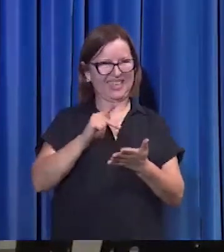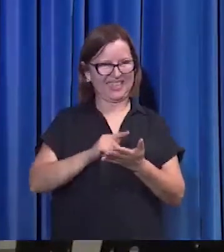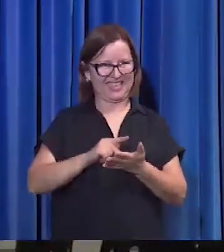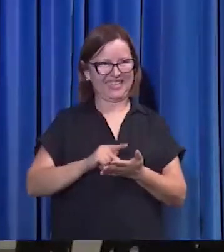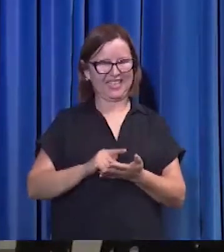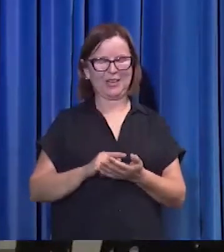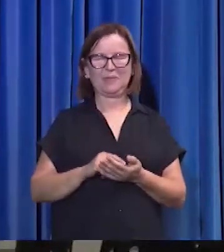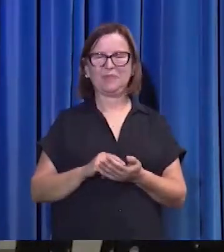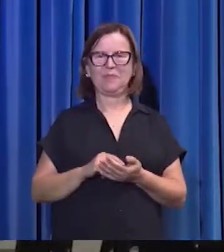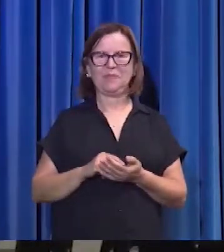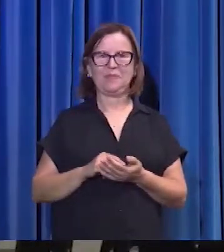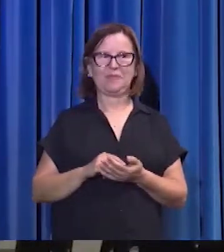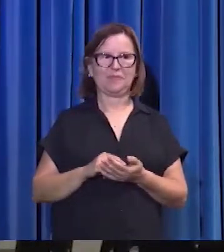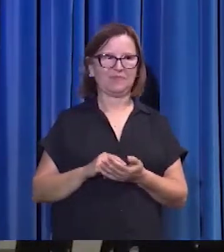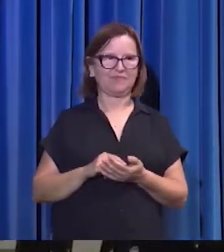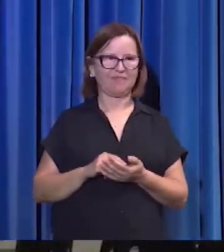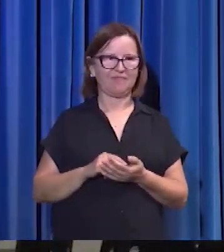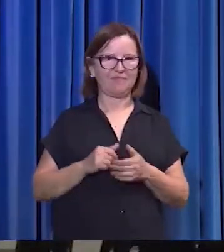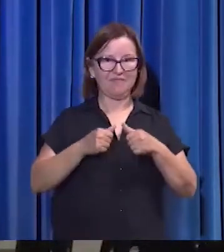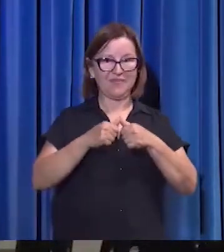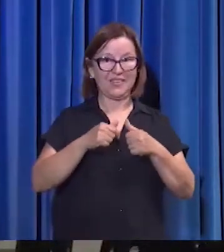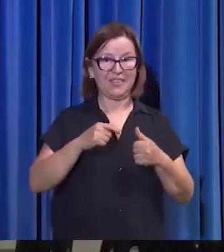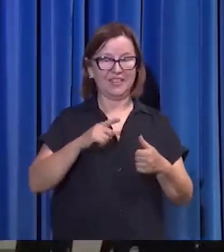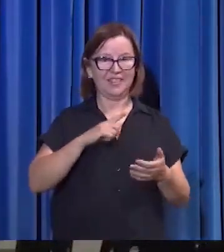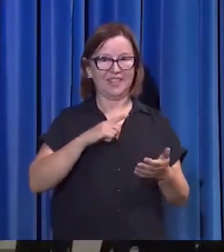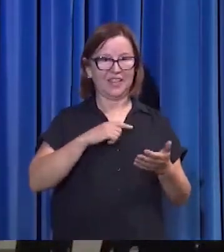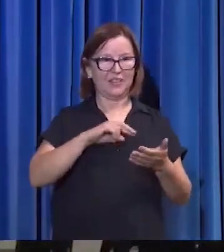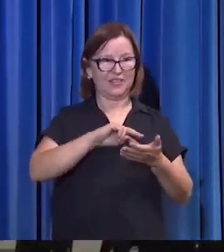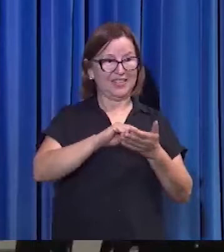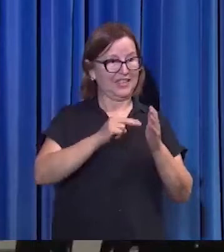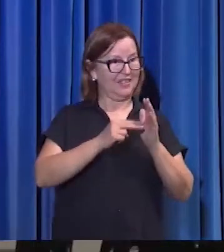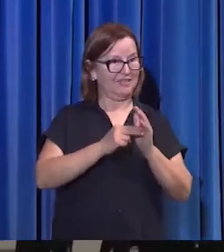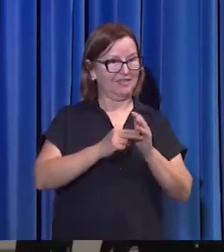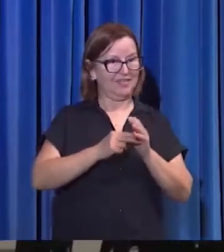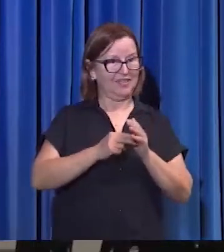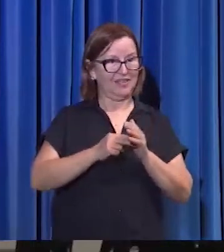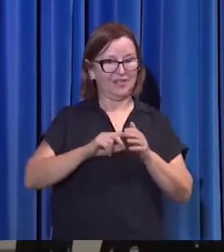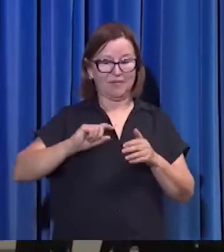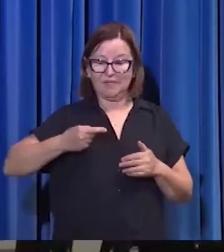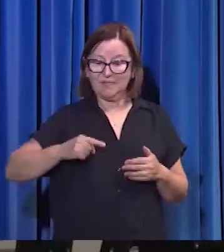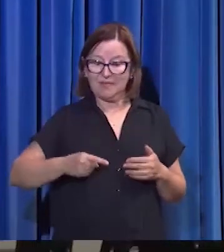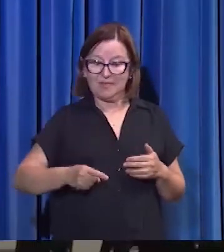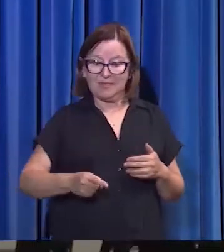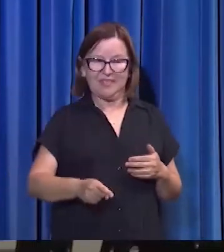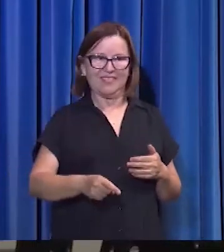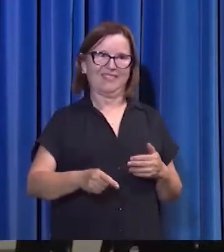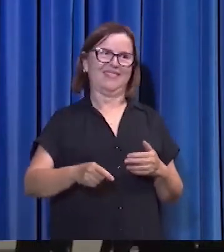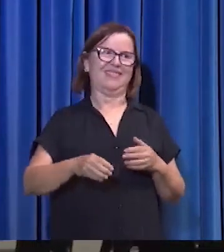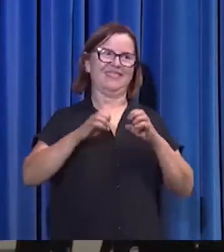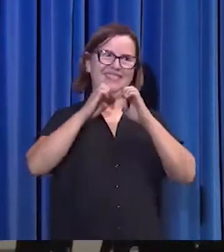Isso aqui tem uma riqueza do Evangelho que é extraordinária.